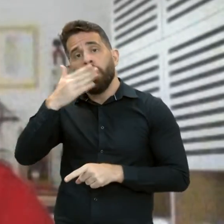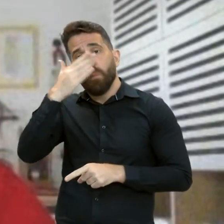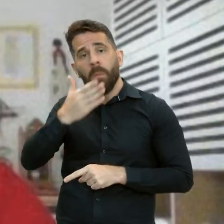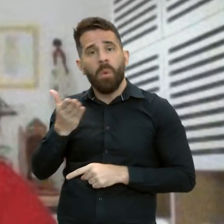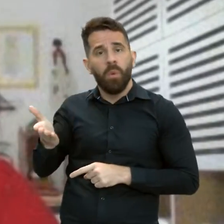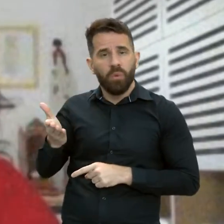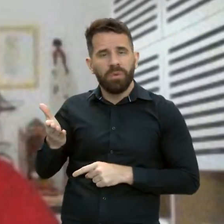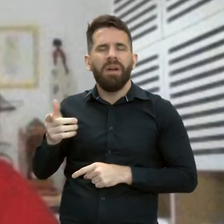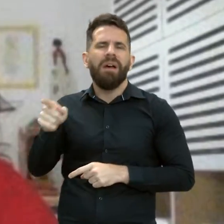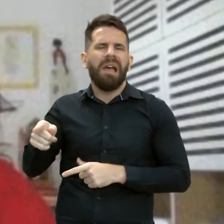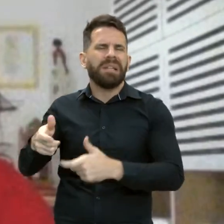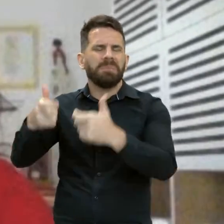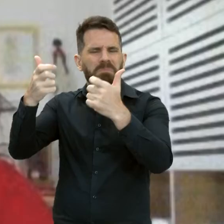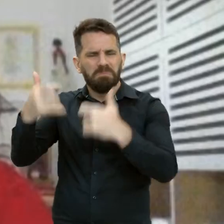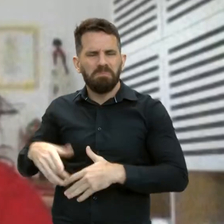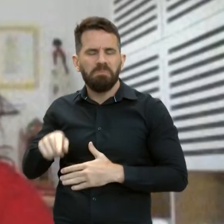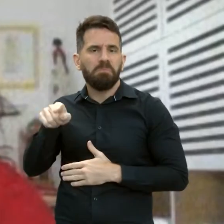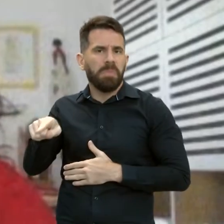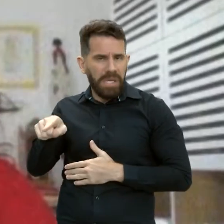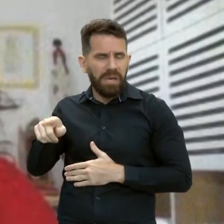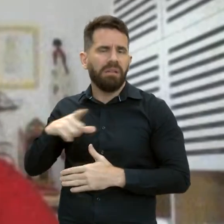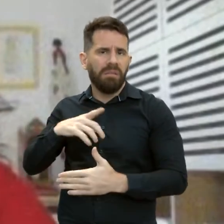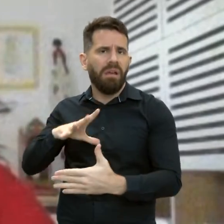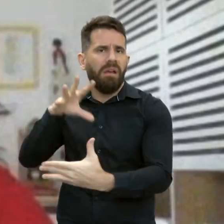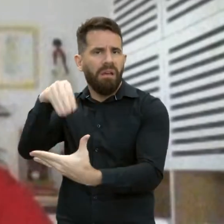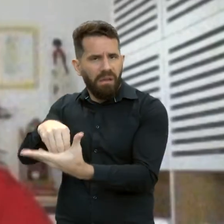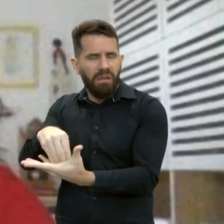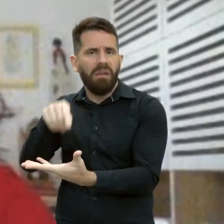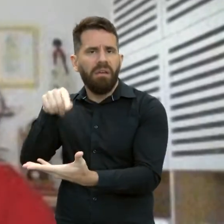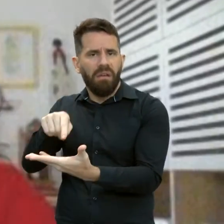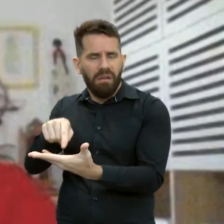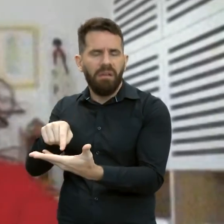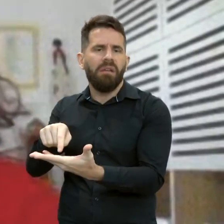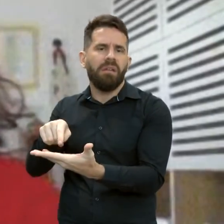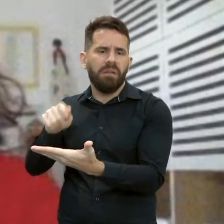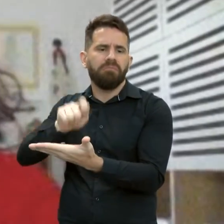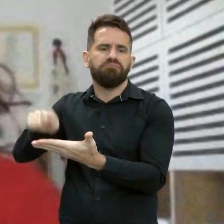irmãzinha dela, né? Que também é bastante conectada com